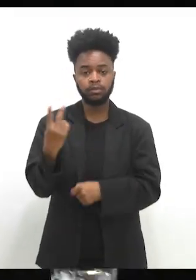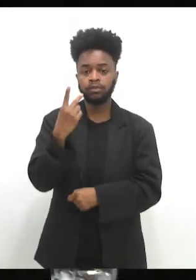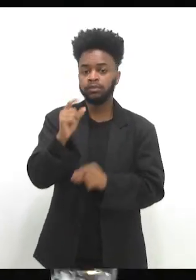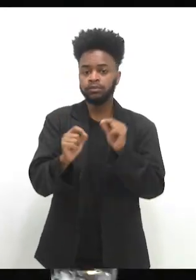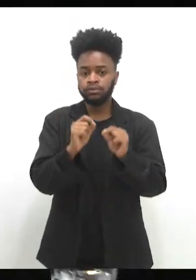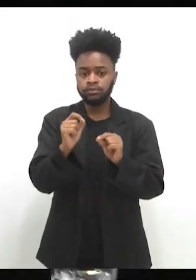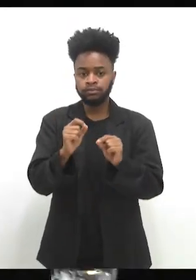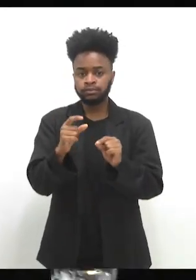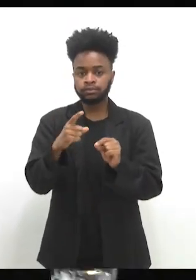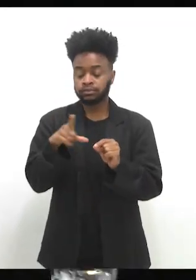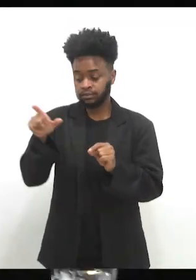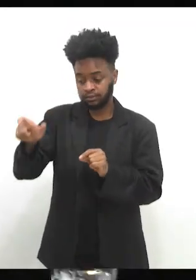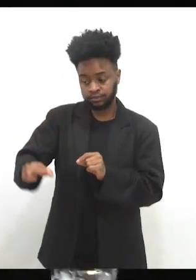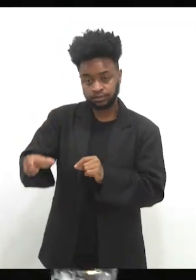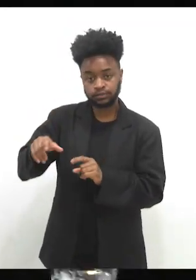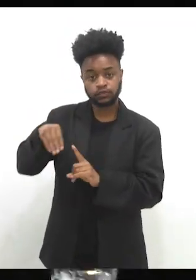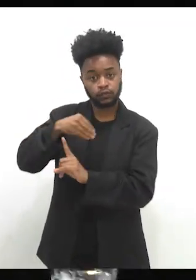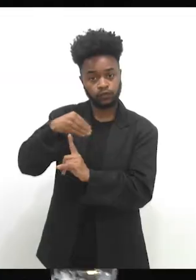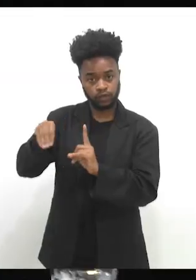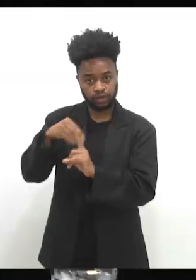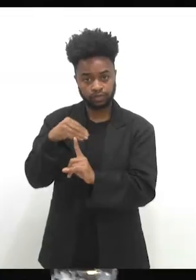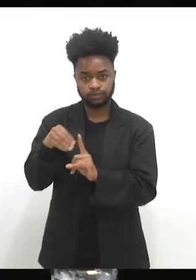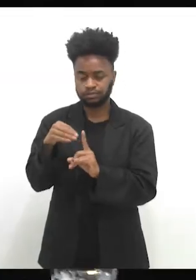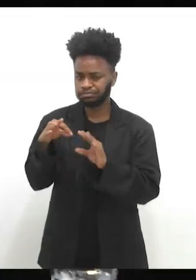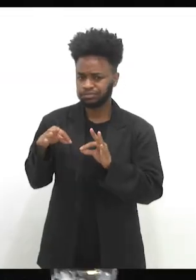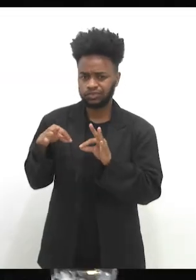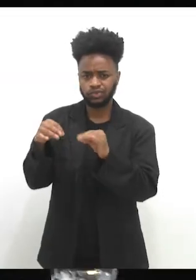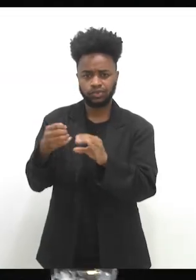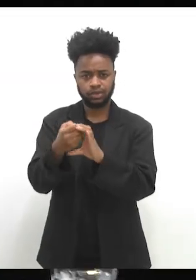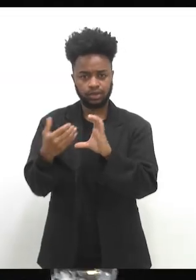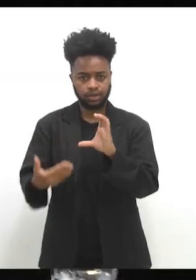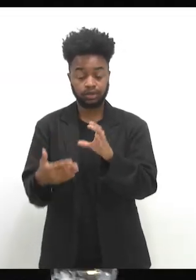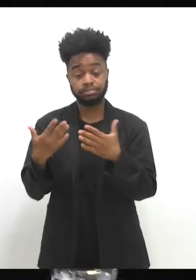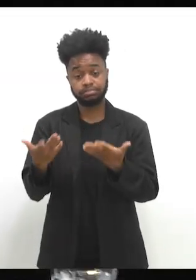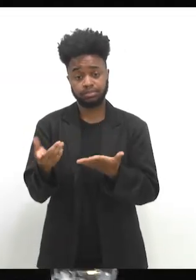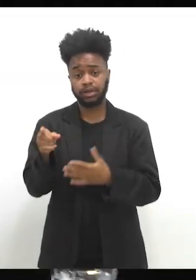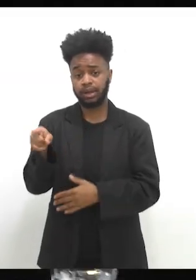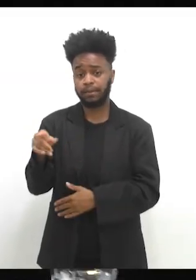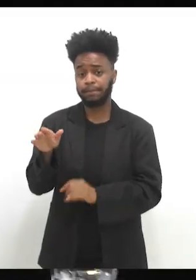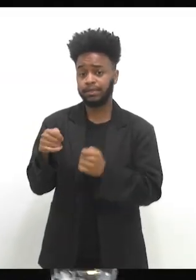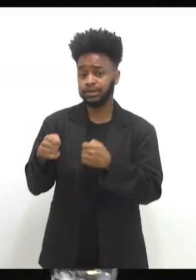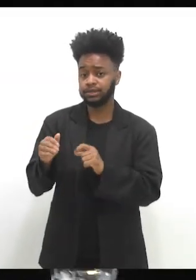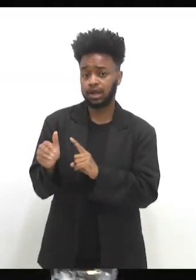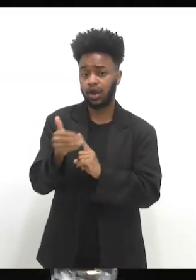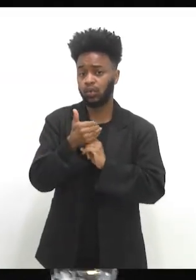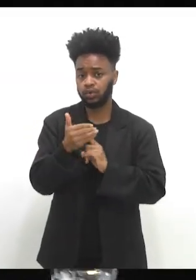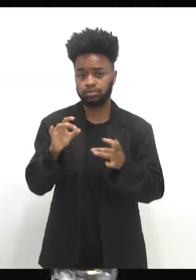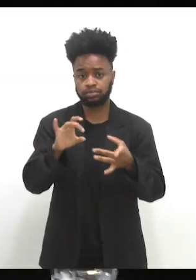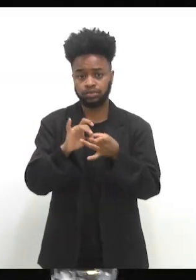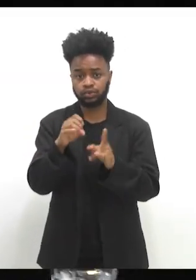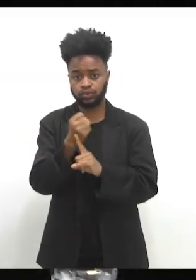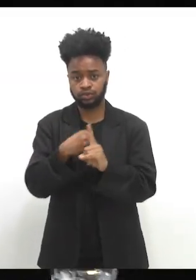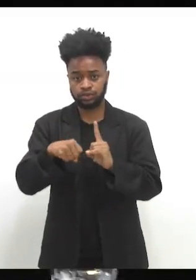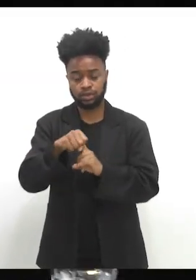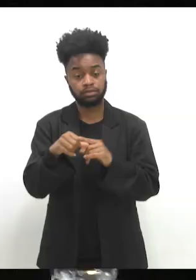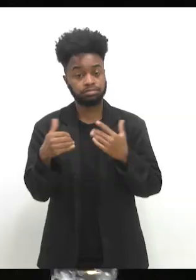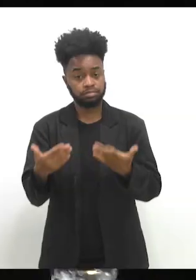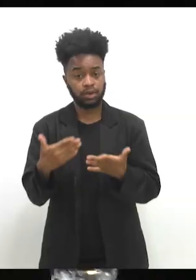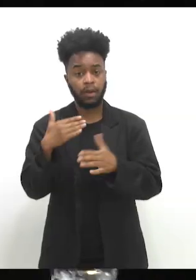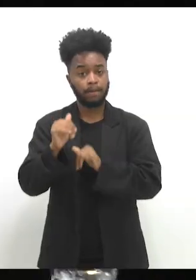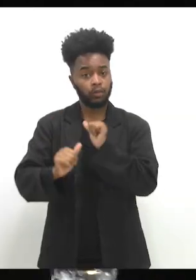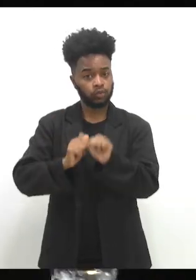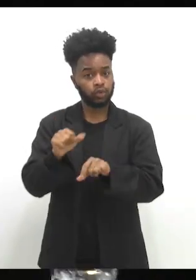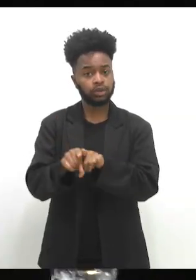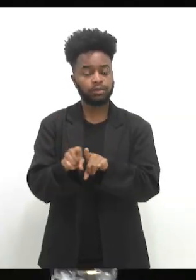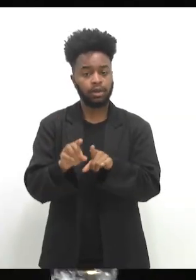reconhecer que tratam de sujeitos vulneráveis, né? Em todos os sentidos. Eles precisam ser abraçados pela nossa sociedade. E isso